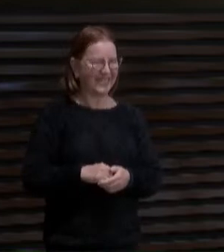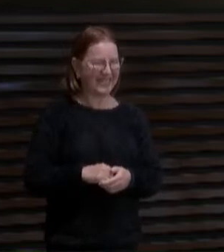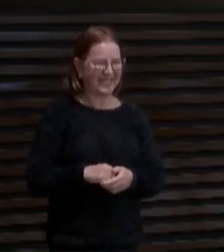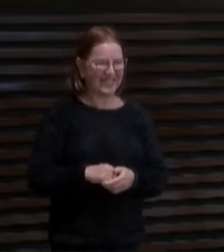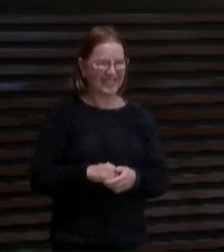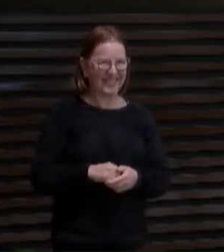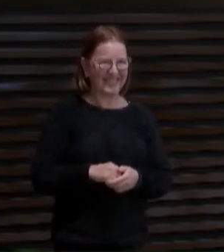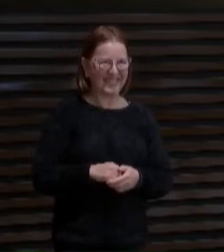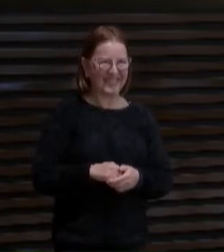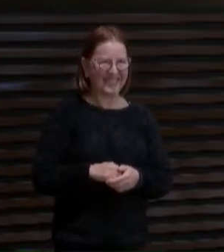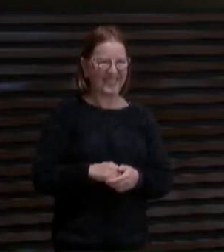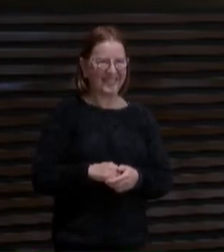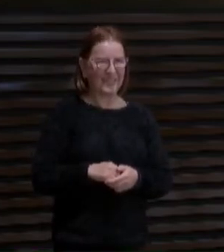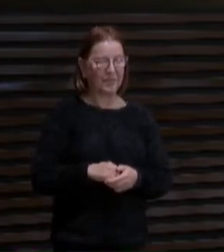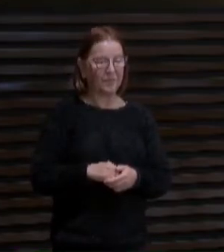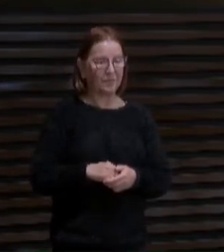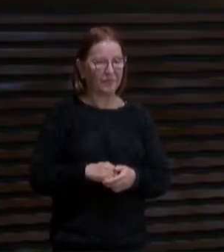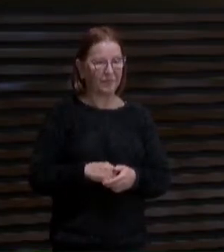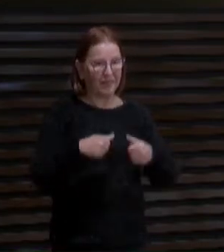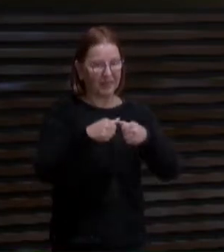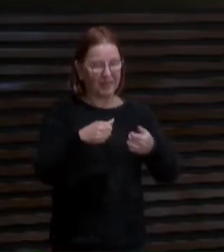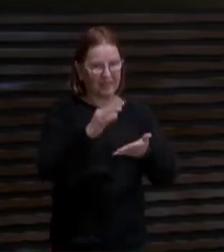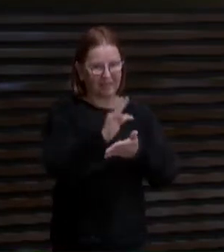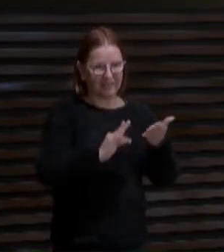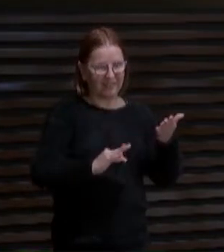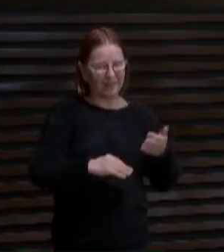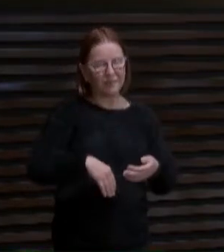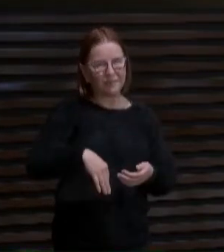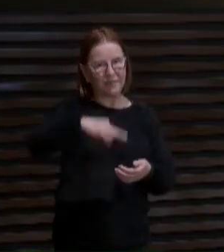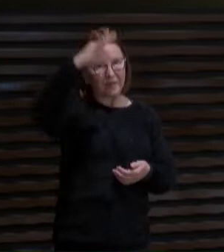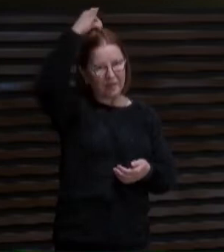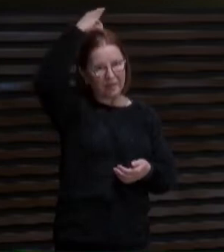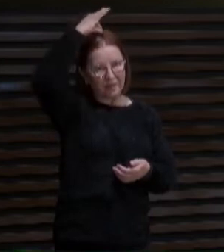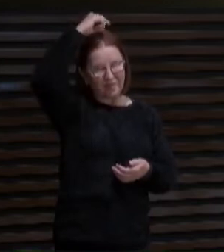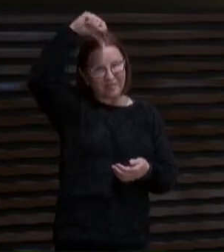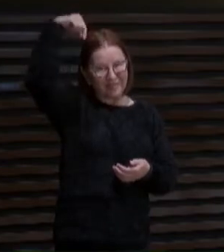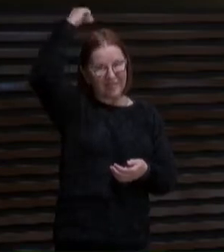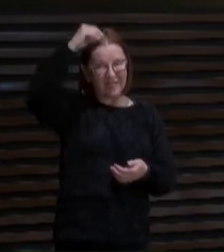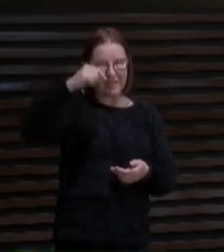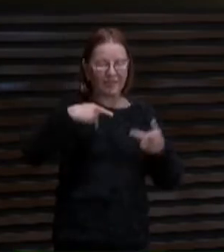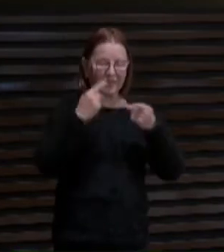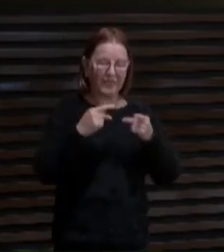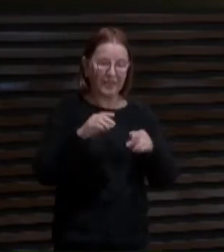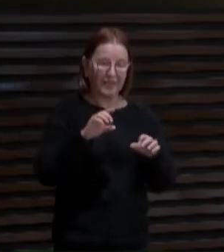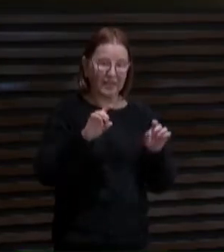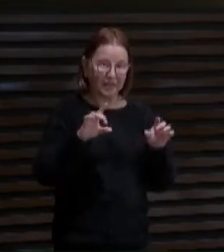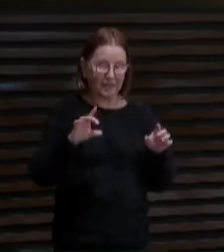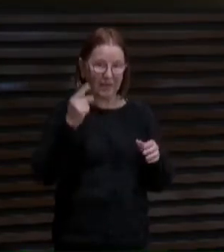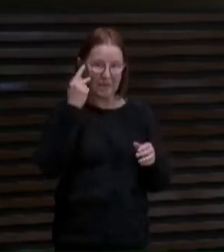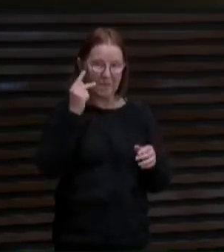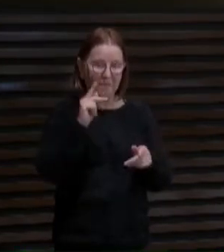pito nessa passagem o espírito santo está falando especificamente para os